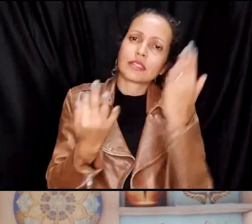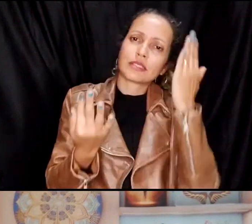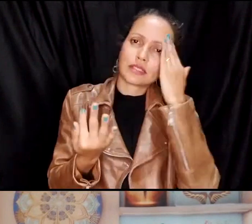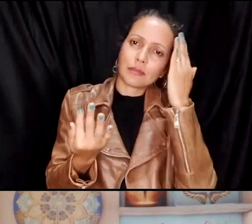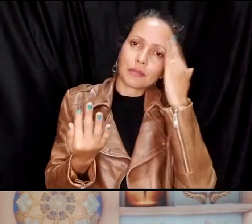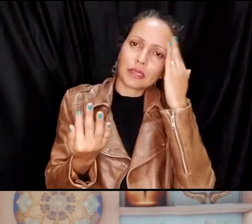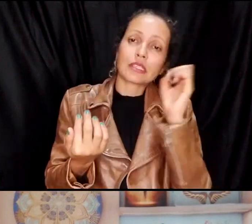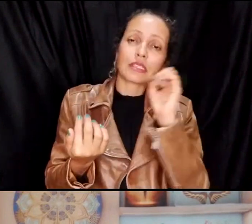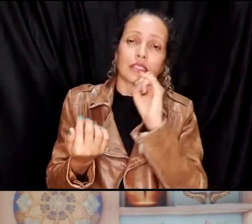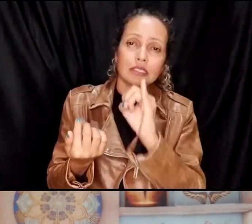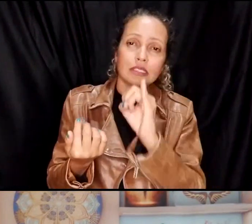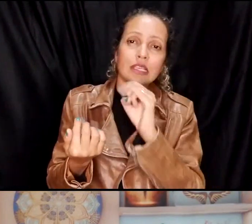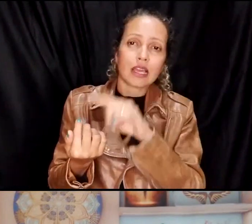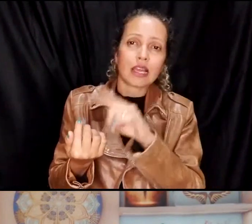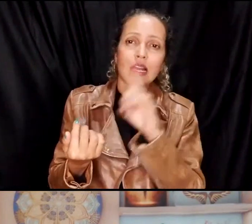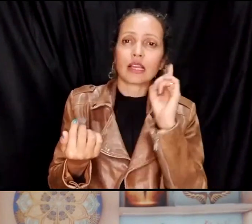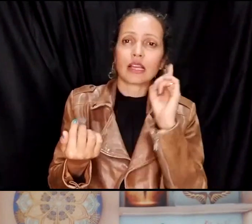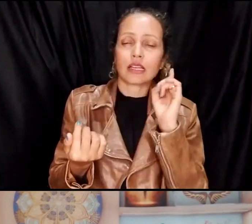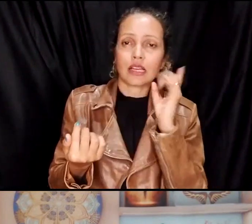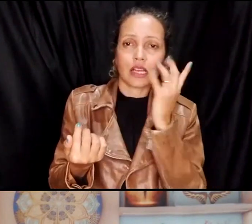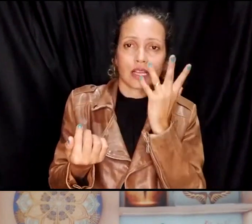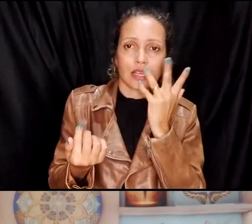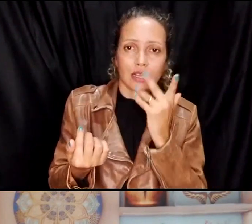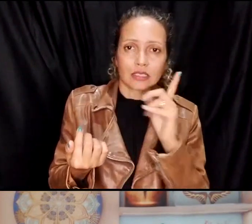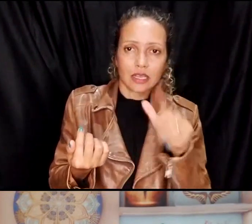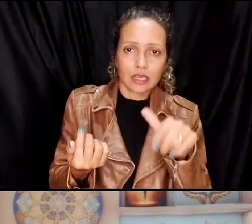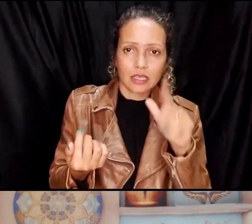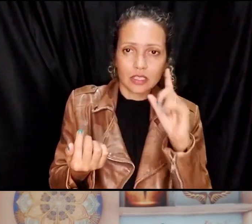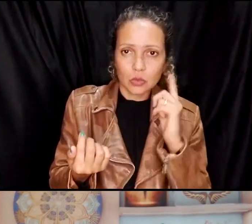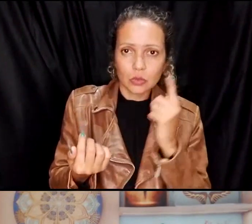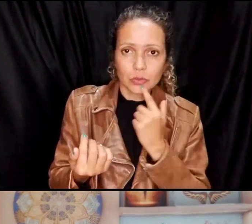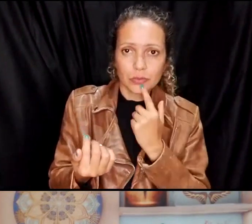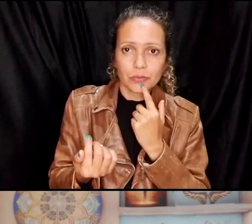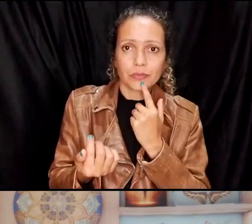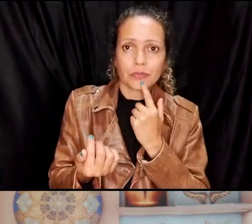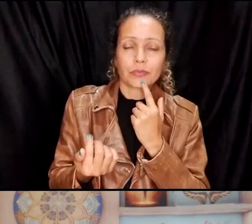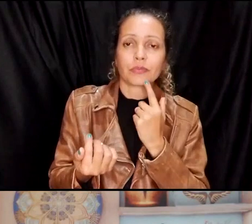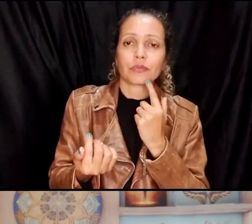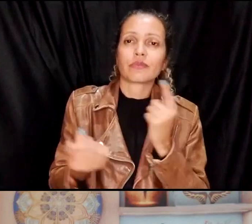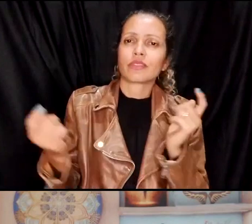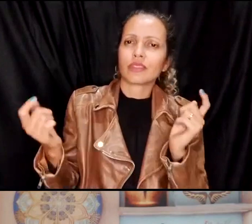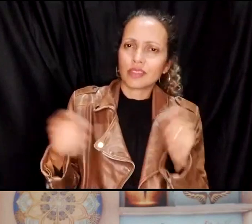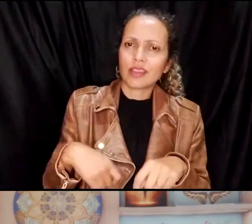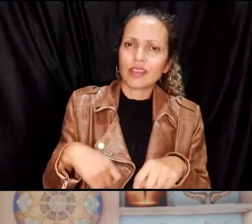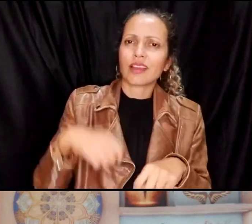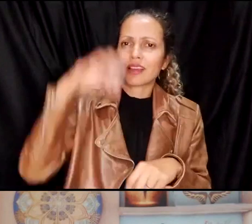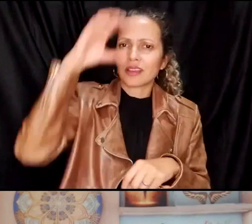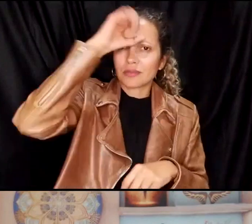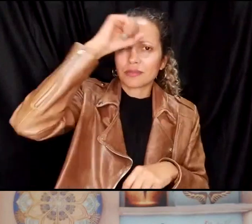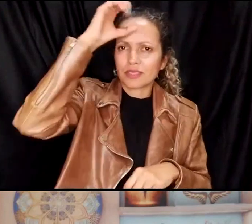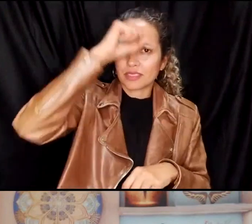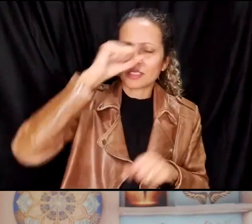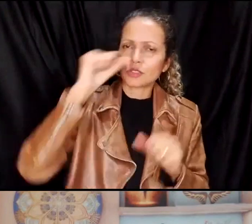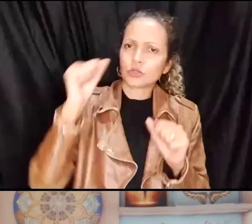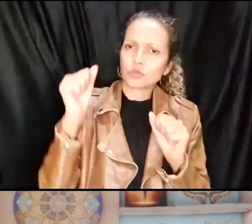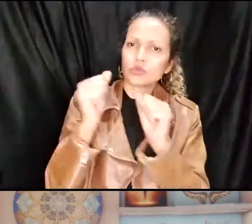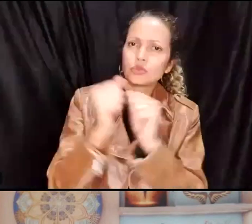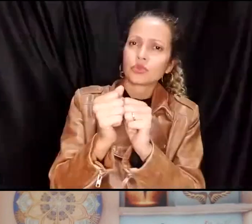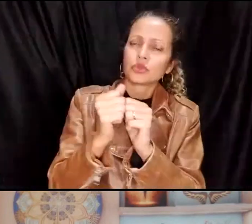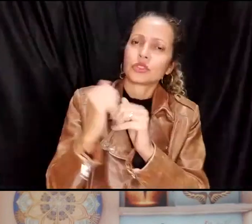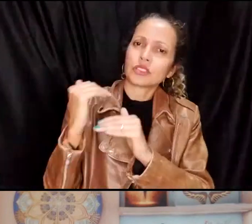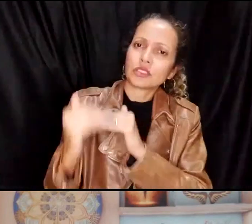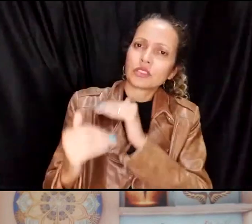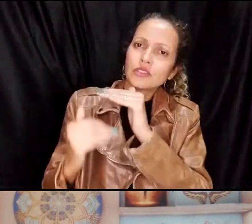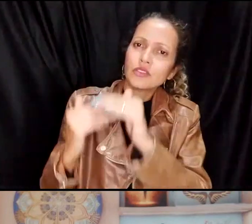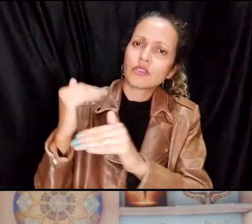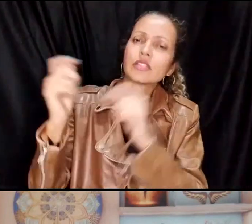ela não pode aprender como uma outra criança, ela vai se desenvolver do mesmo jeito. Agora, se ela